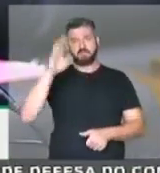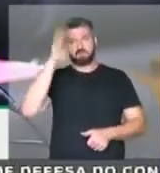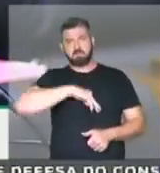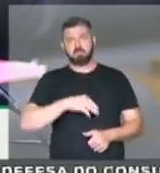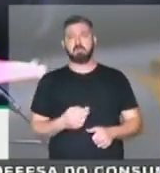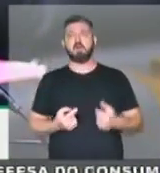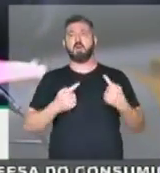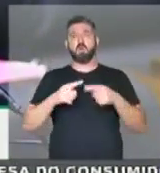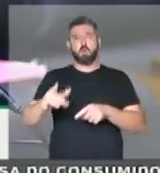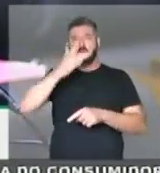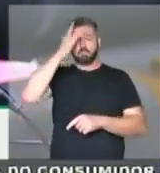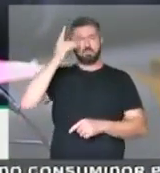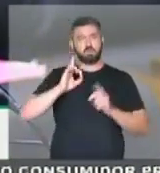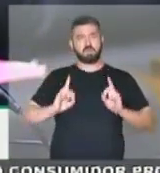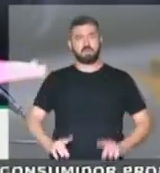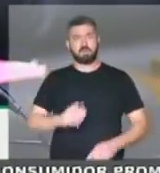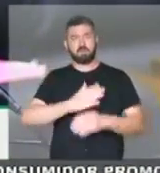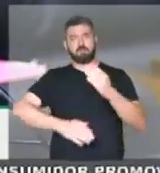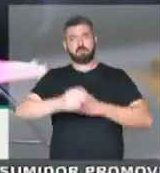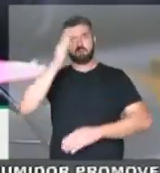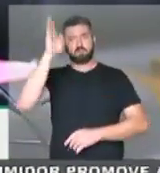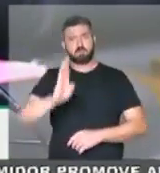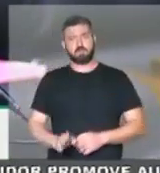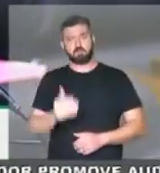contra as pessoas com deficiência no brasil obrigado presidente